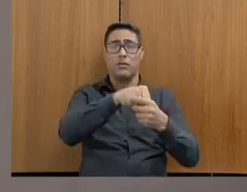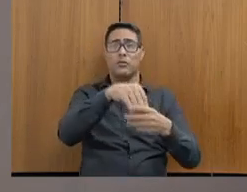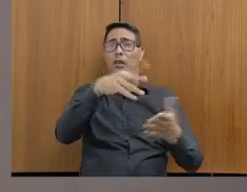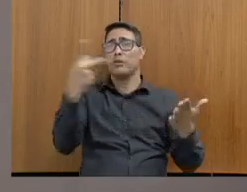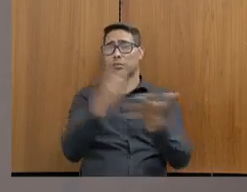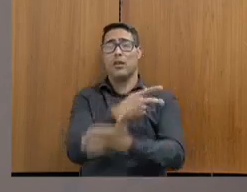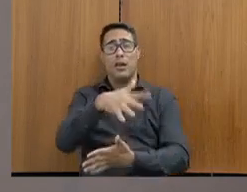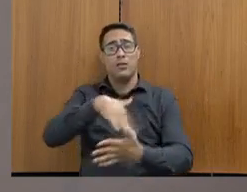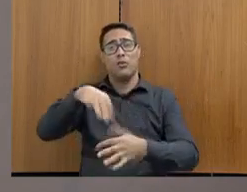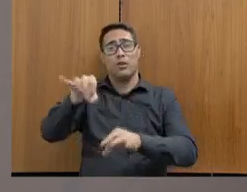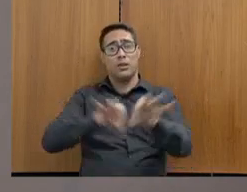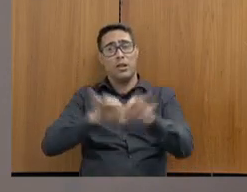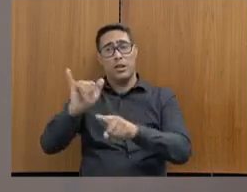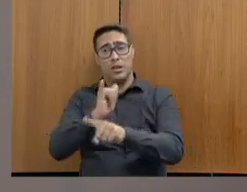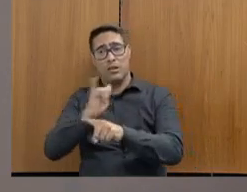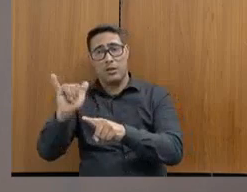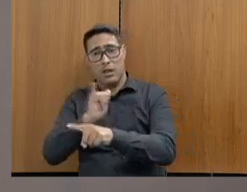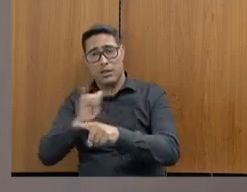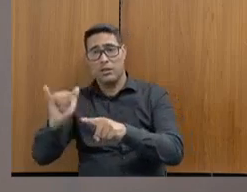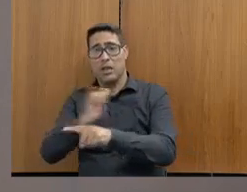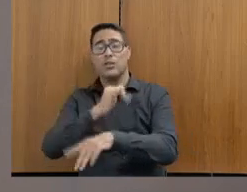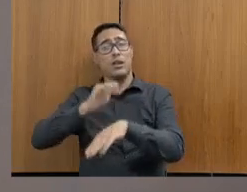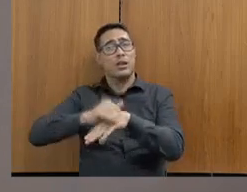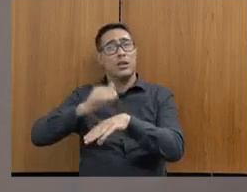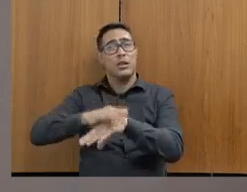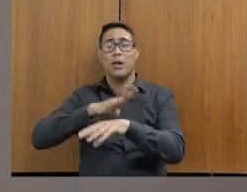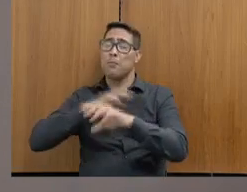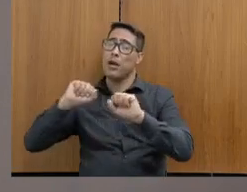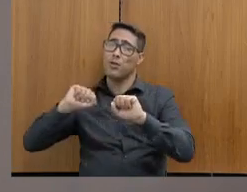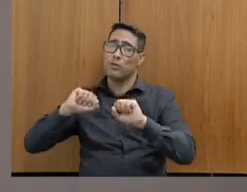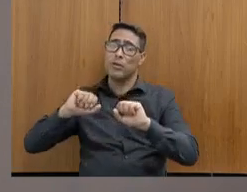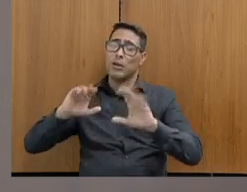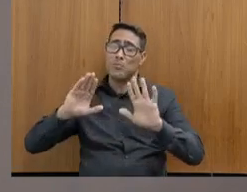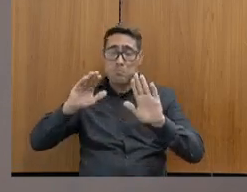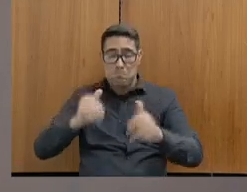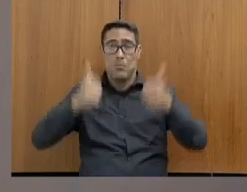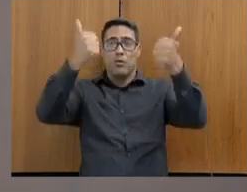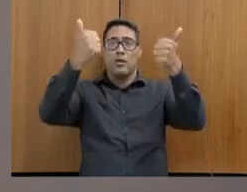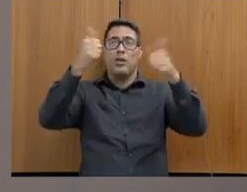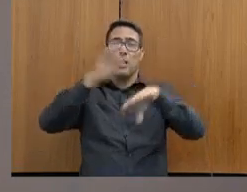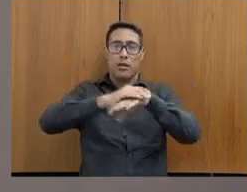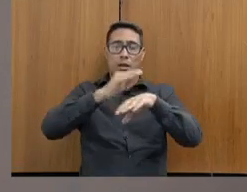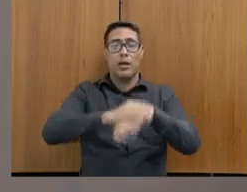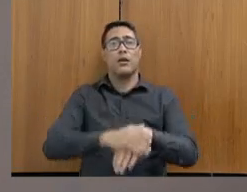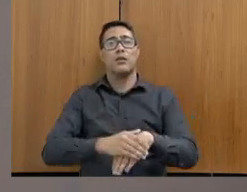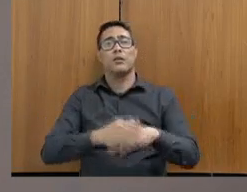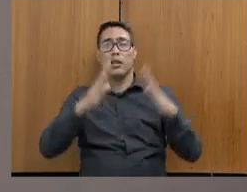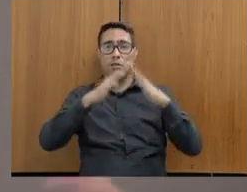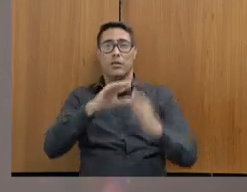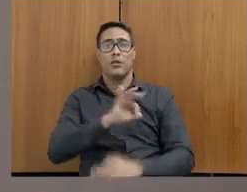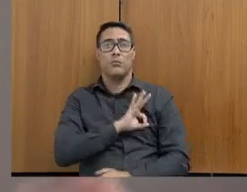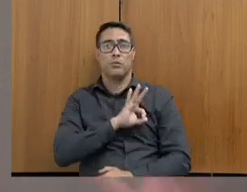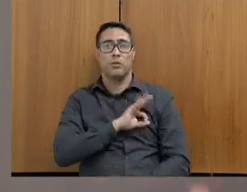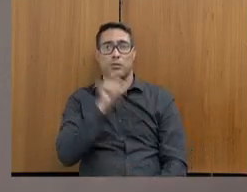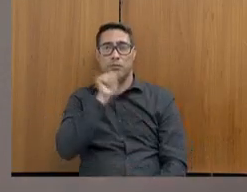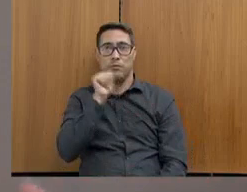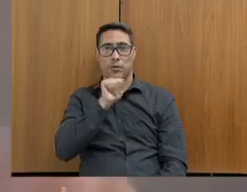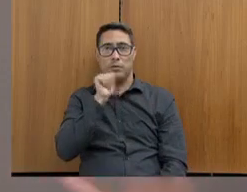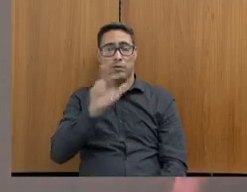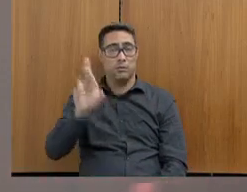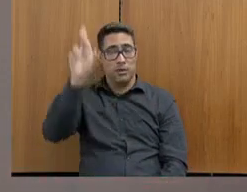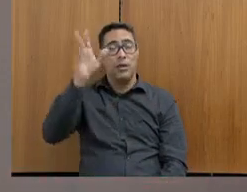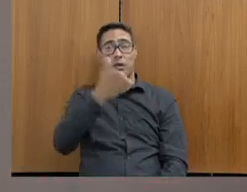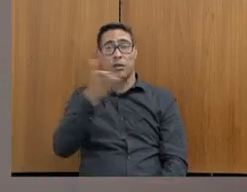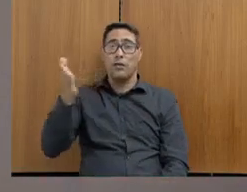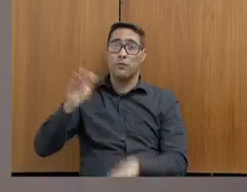estratégicas está exatamente um fortalecimento das delegacias de Atendimento à mulher né porque mais do que como chefe como